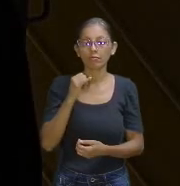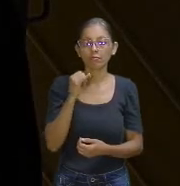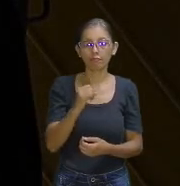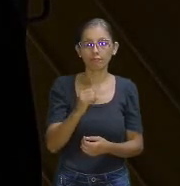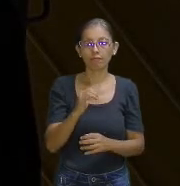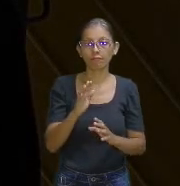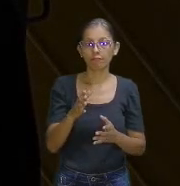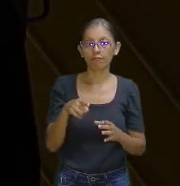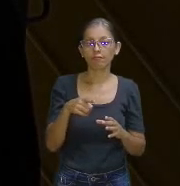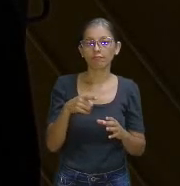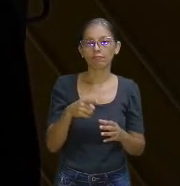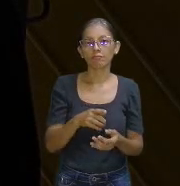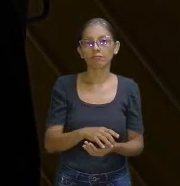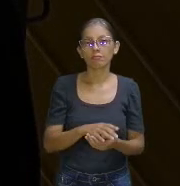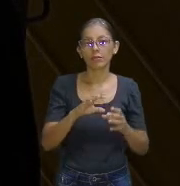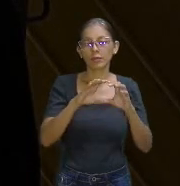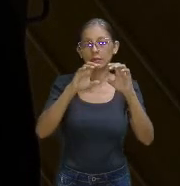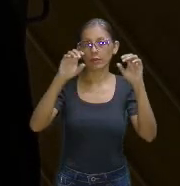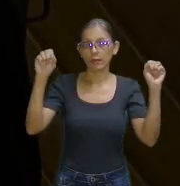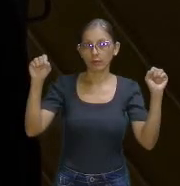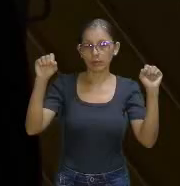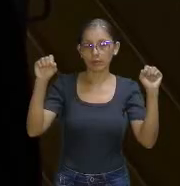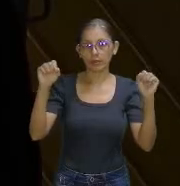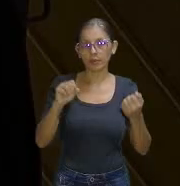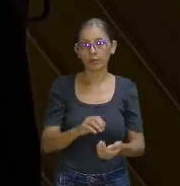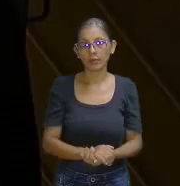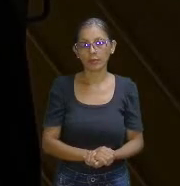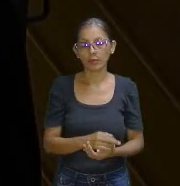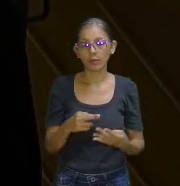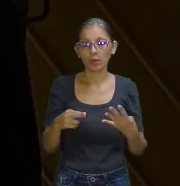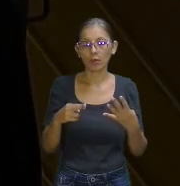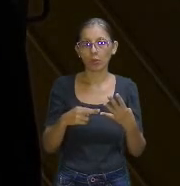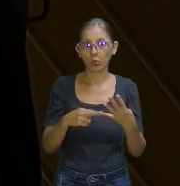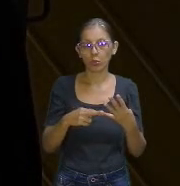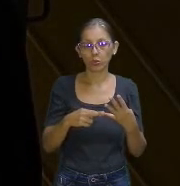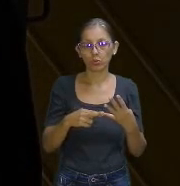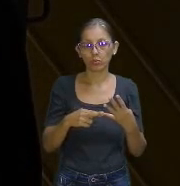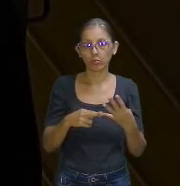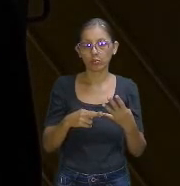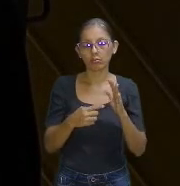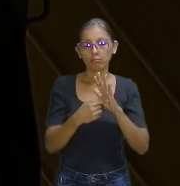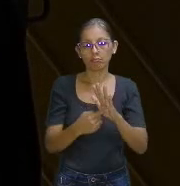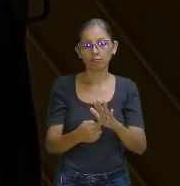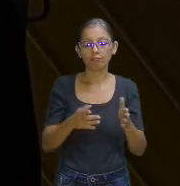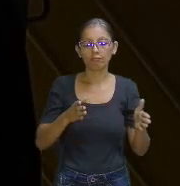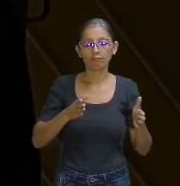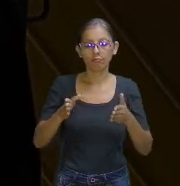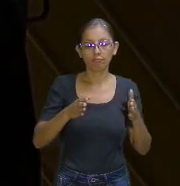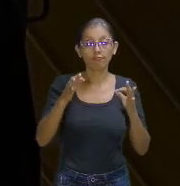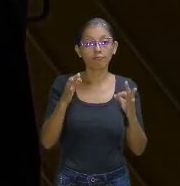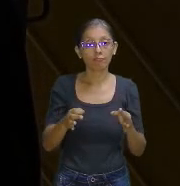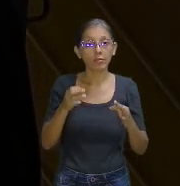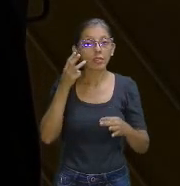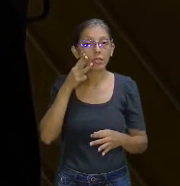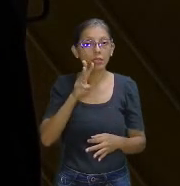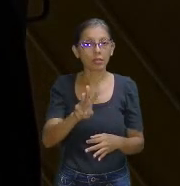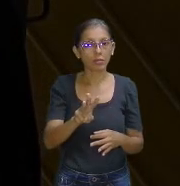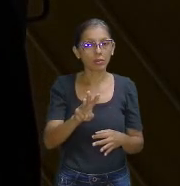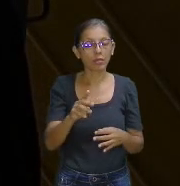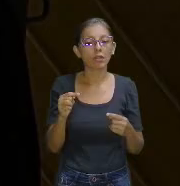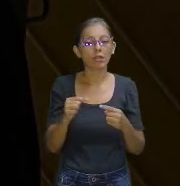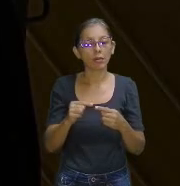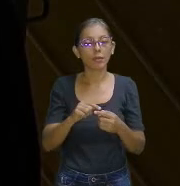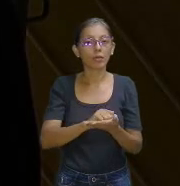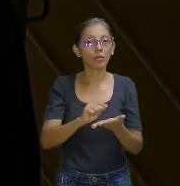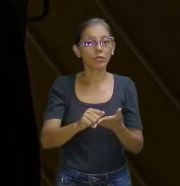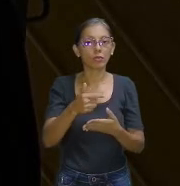SEI, e constata-se que o presente recurso foi apresentado dentro do prazo de 3 dias, previsto no artigo 258 do